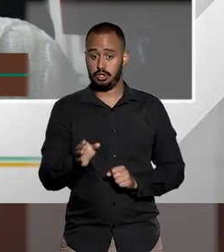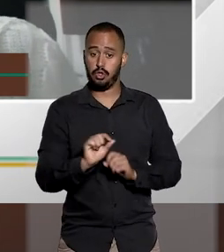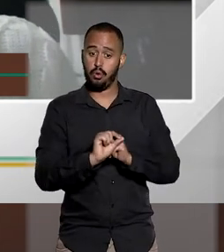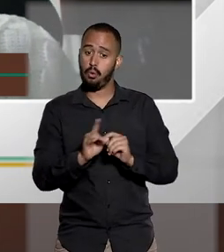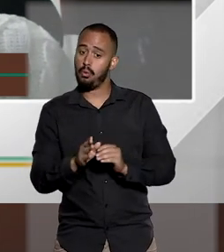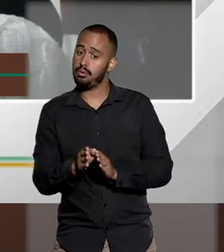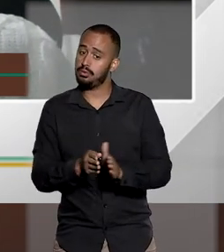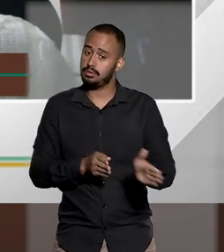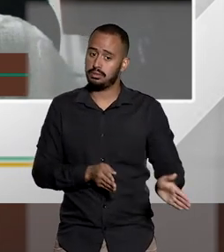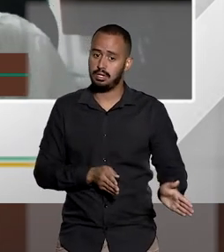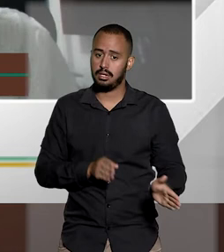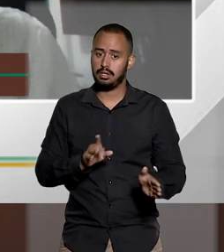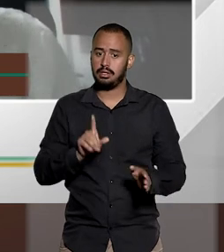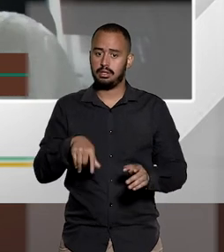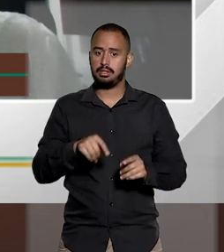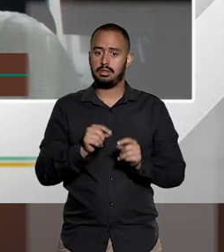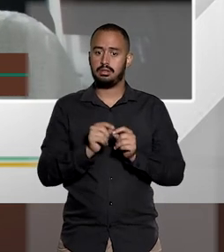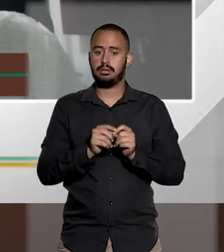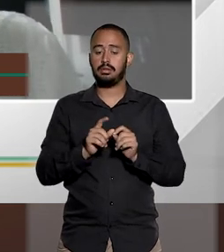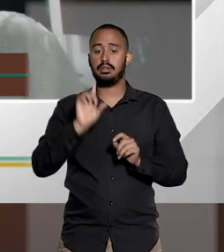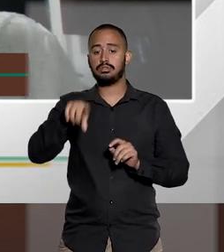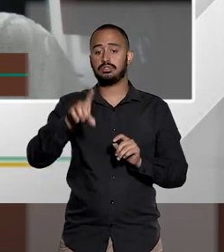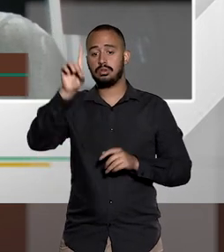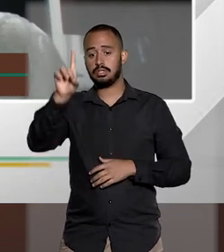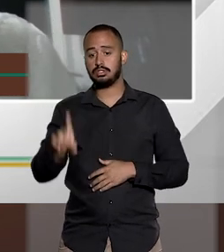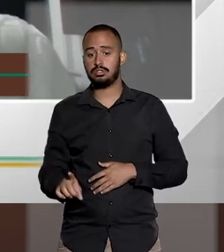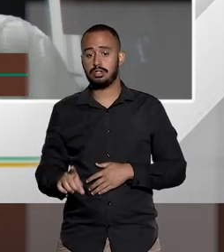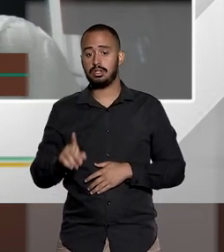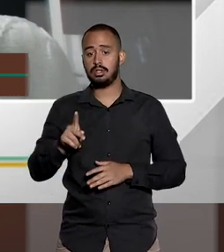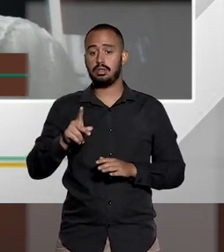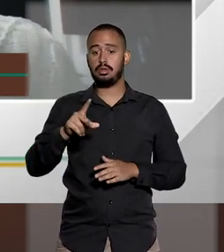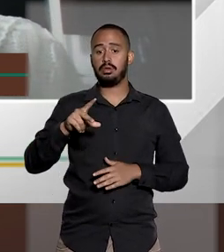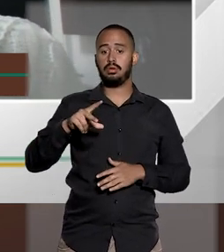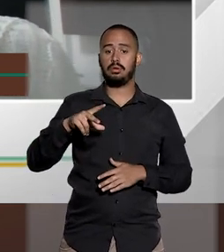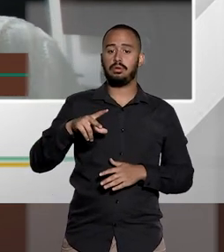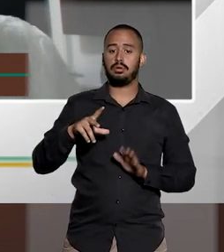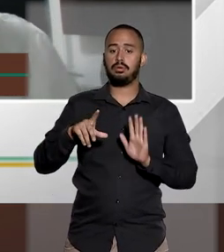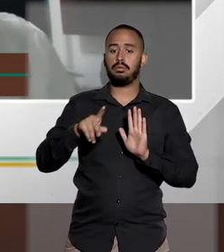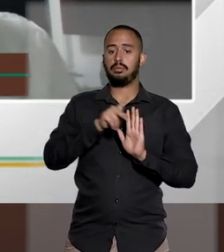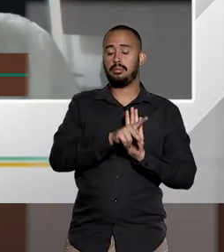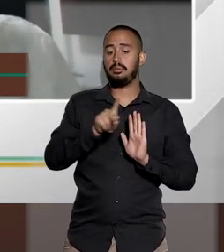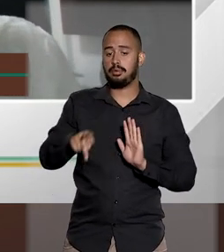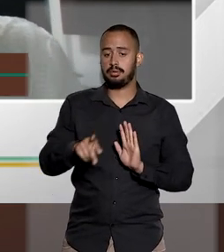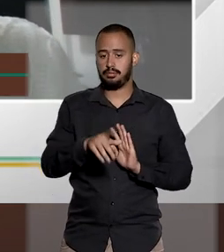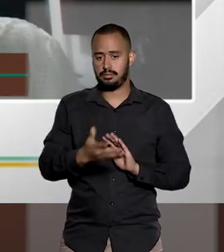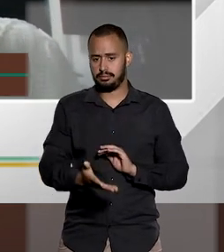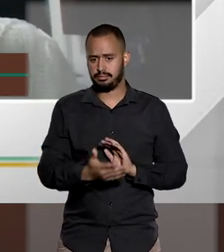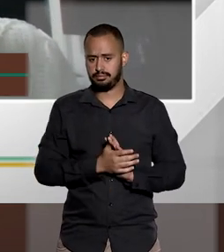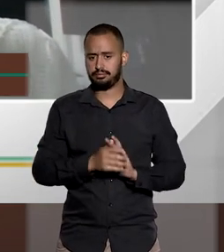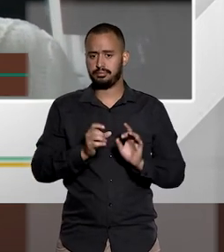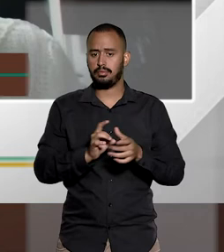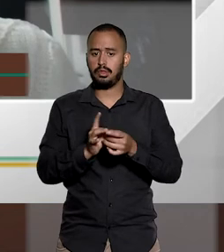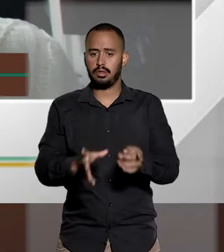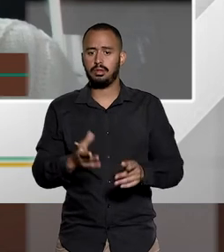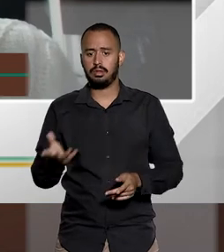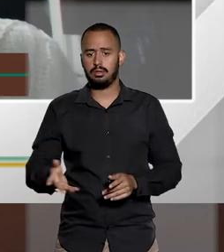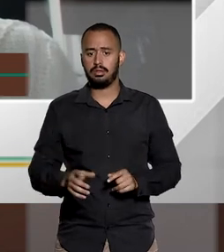para dirimir conflitos relativos a direitos patrimoniais disponíveis. E daí saber o que é